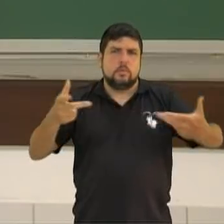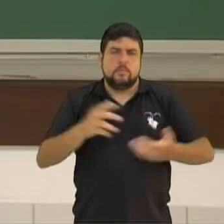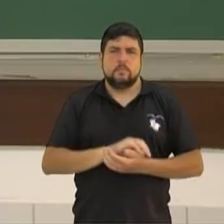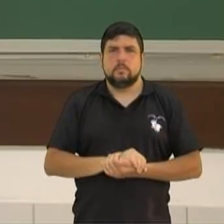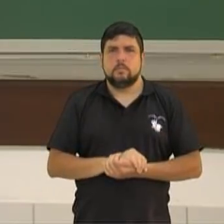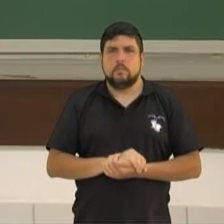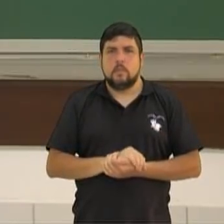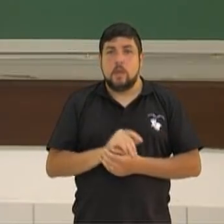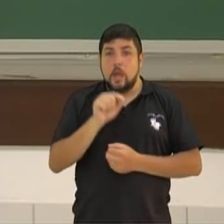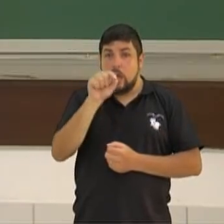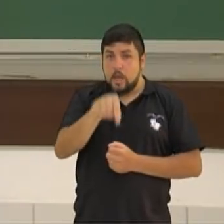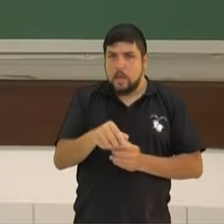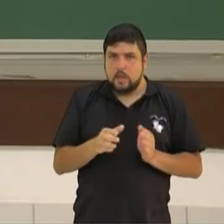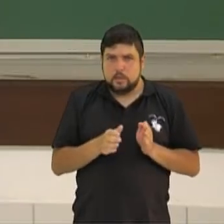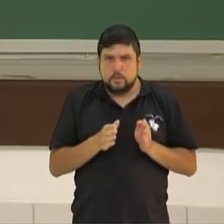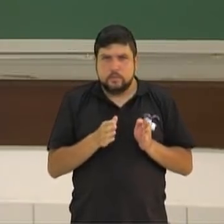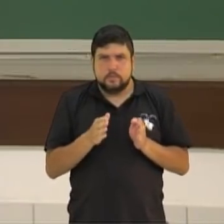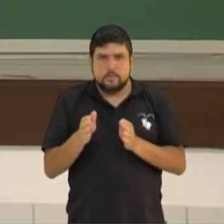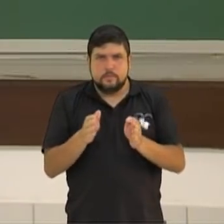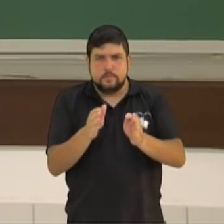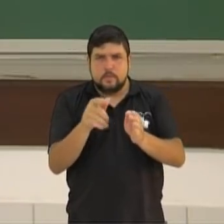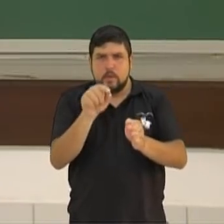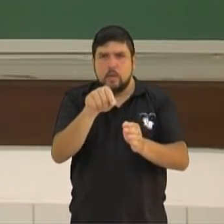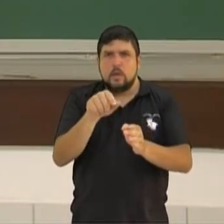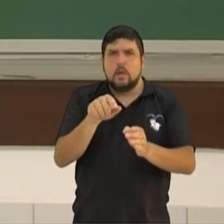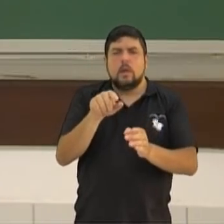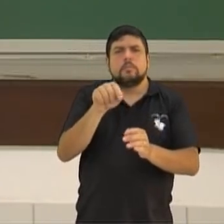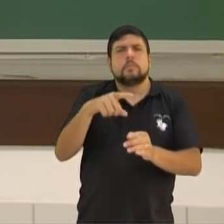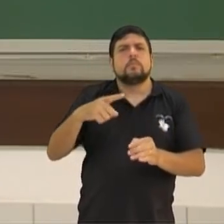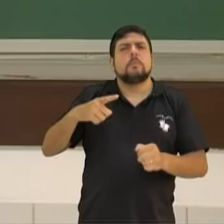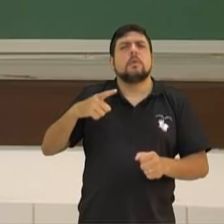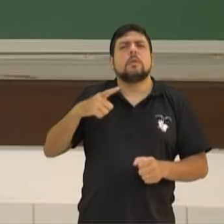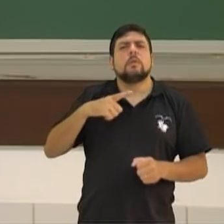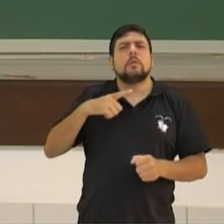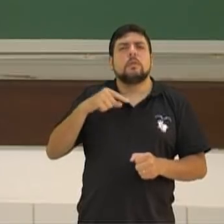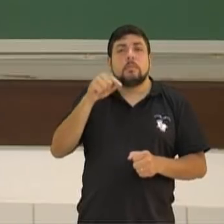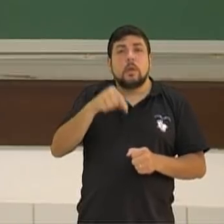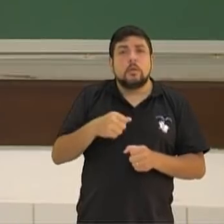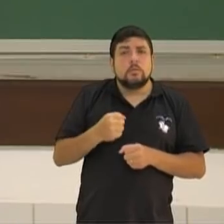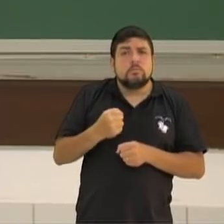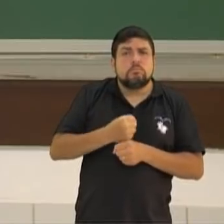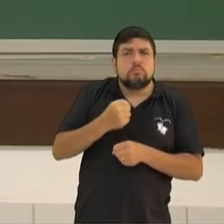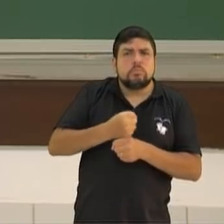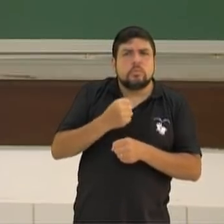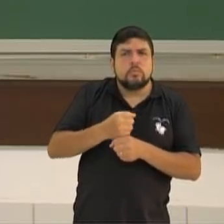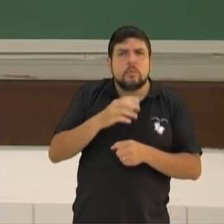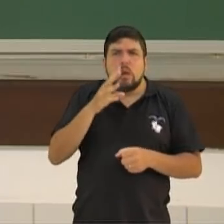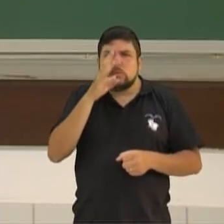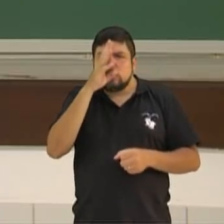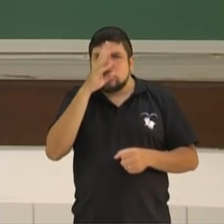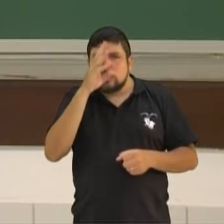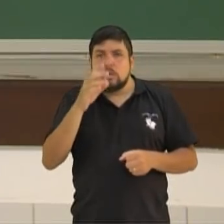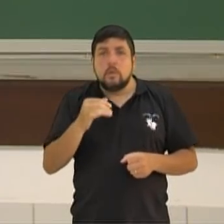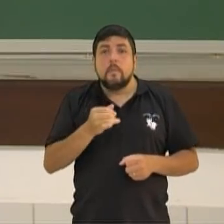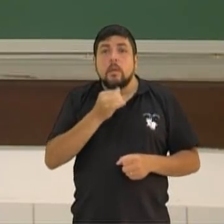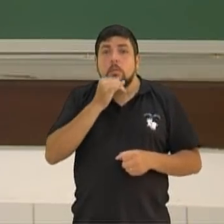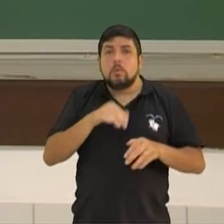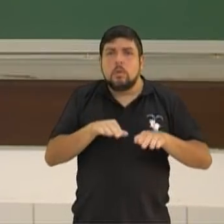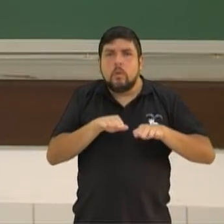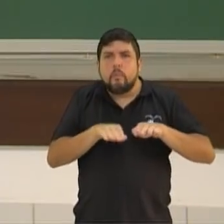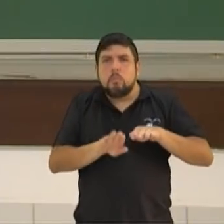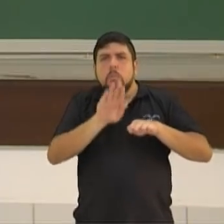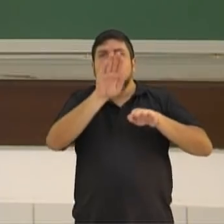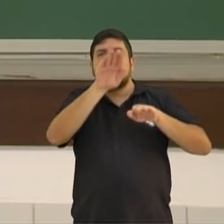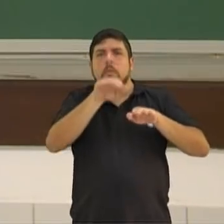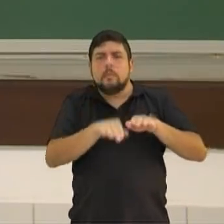pista você vai encontrar os obstáculos que foram construídos na pista também. Por exemplo, rampas para